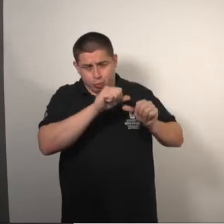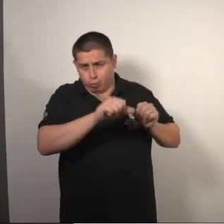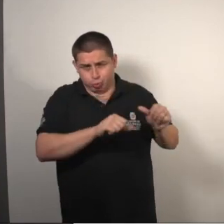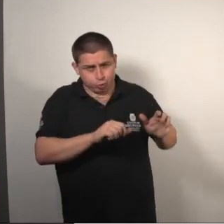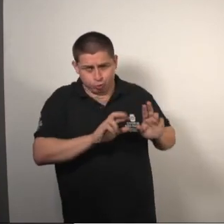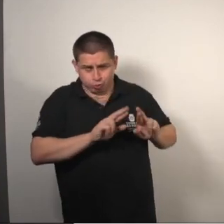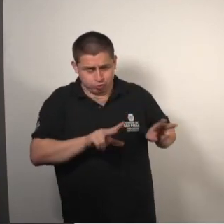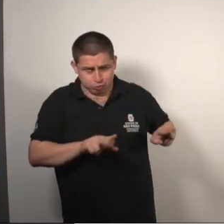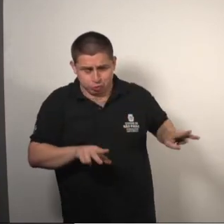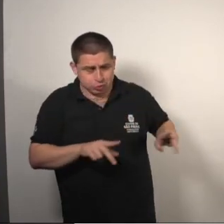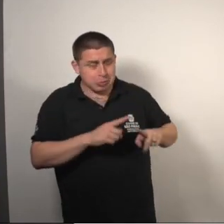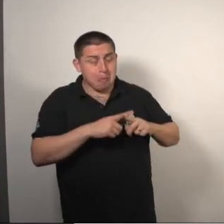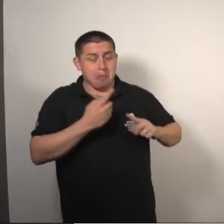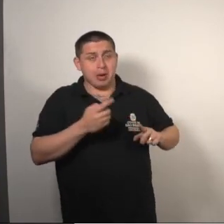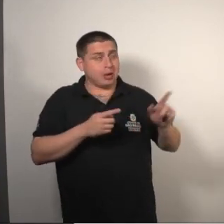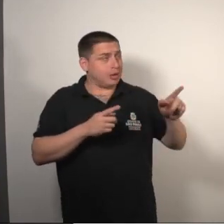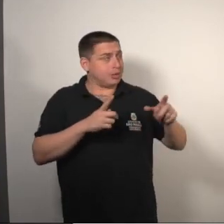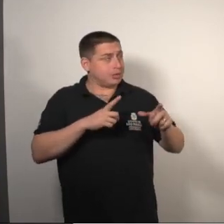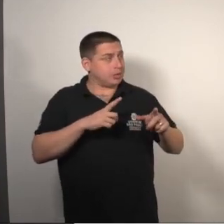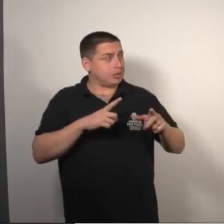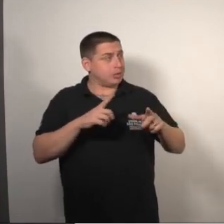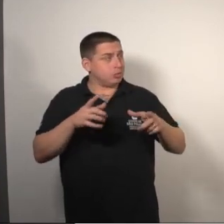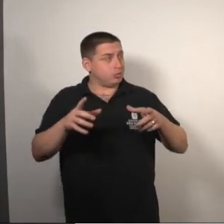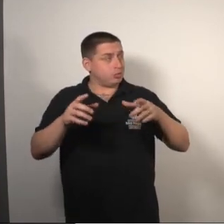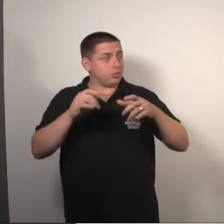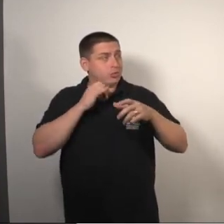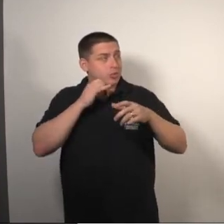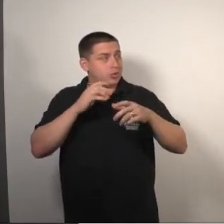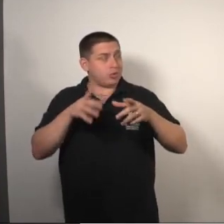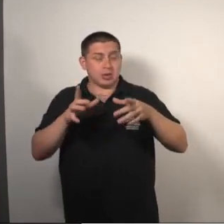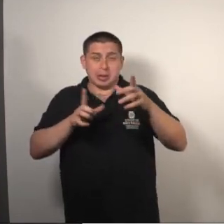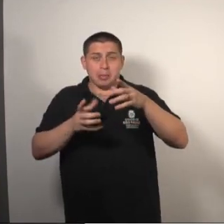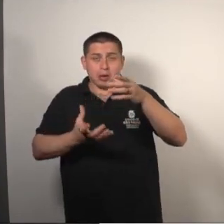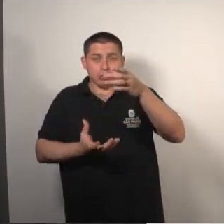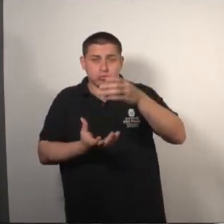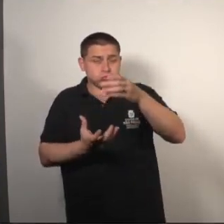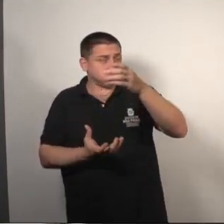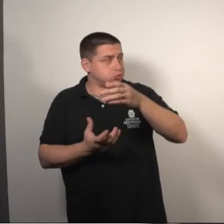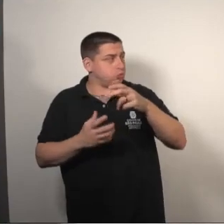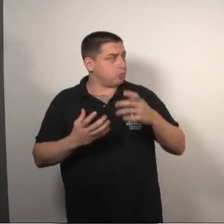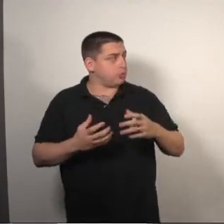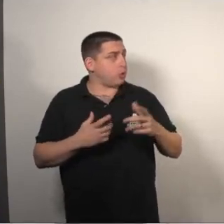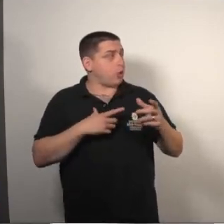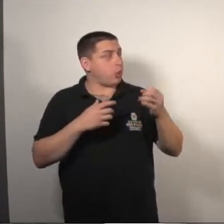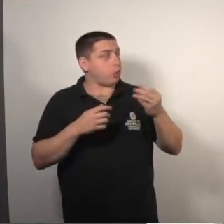justamente ter essa movimentação da estrutura. E os outros mais modernos, esse aqui, ó,